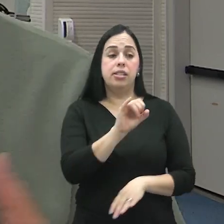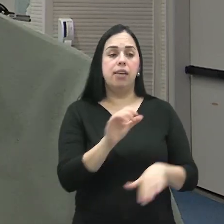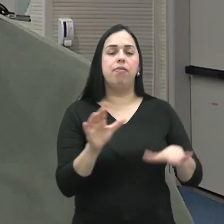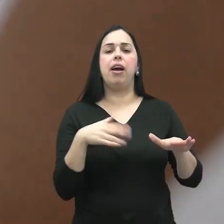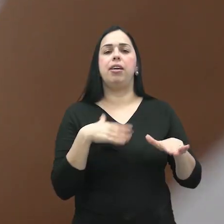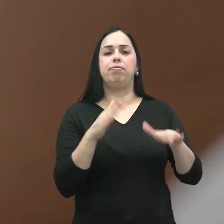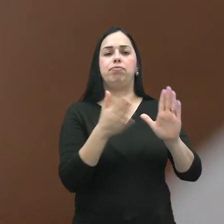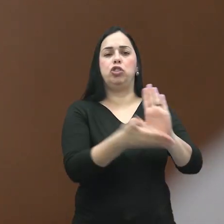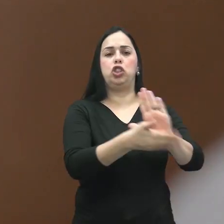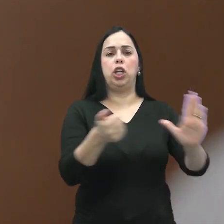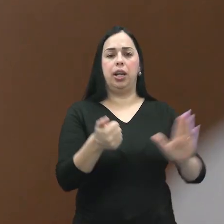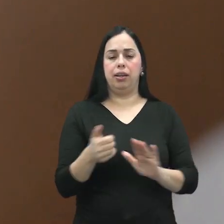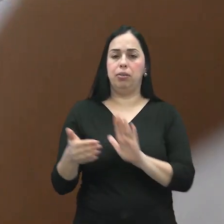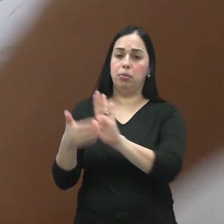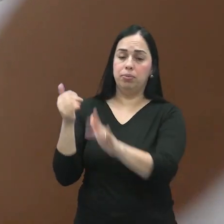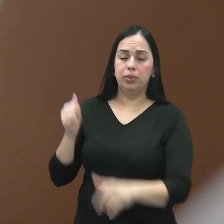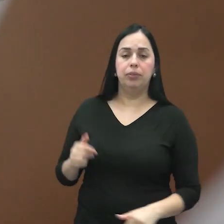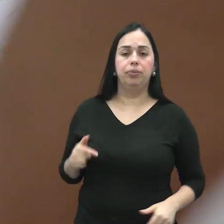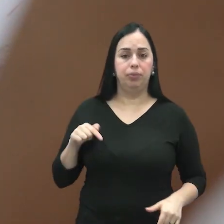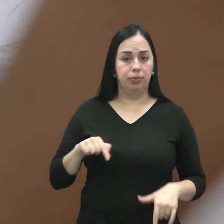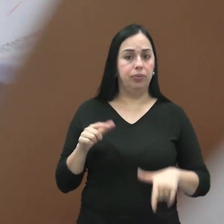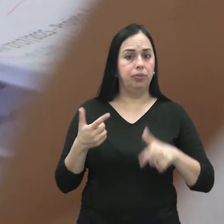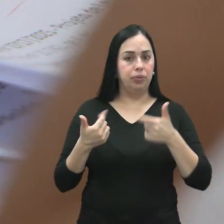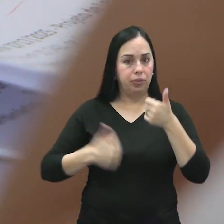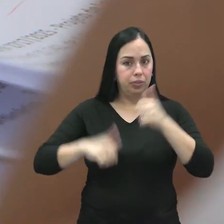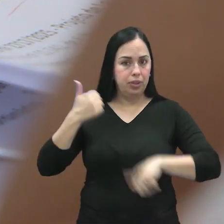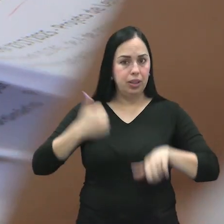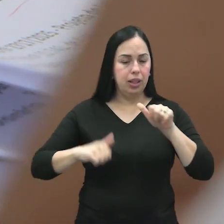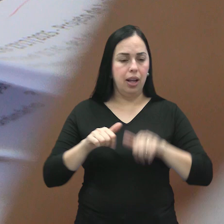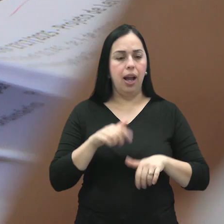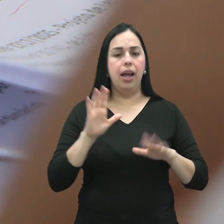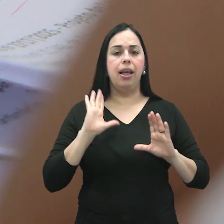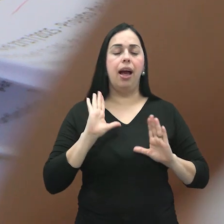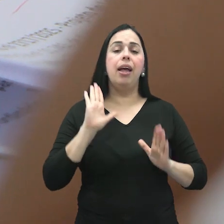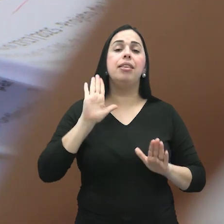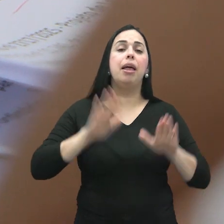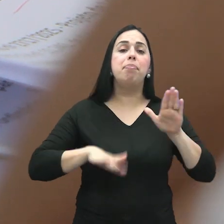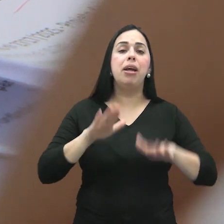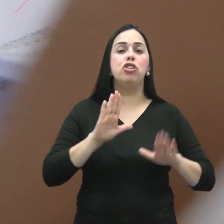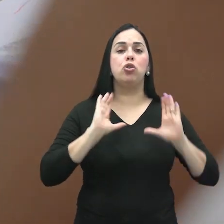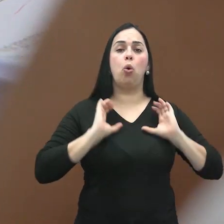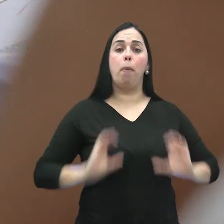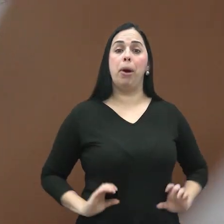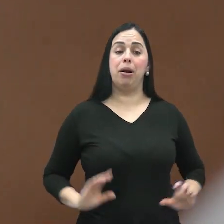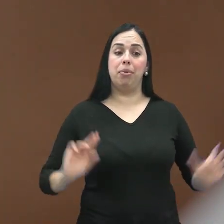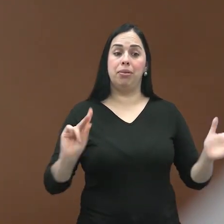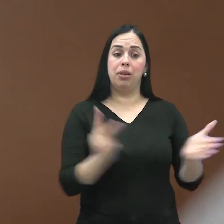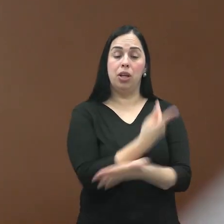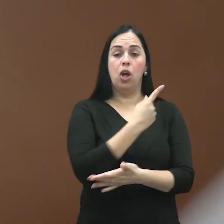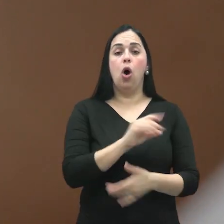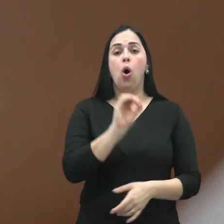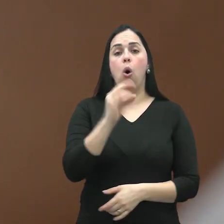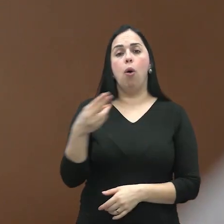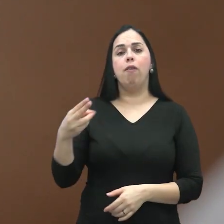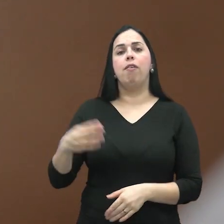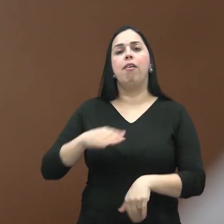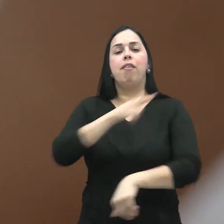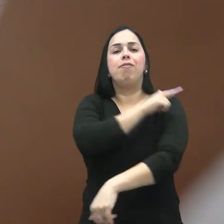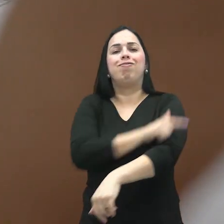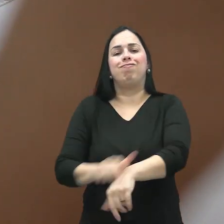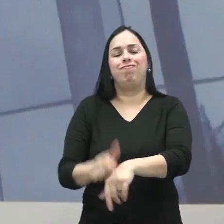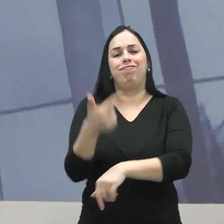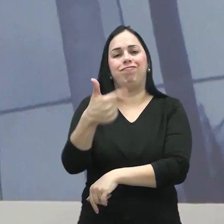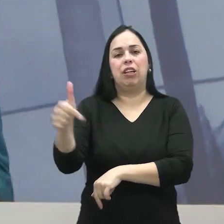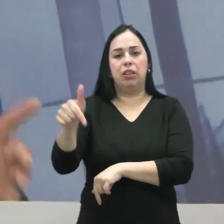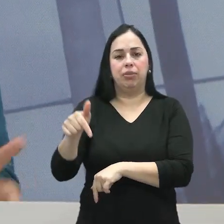cassar ou não. As infrações analisadas pela comissão podem variar de comportamentos inadequados ou até quebra de decoro